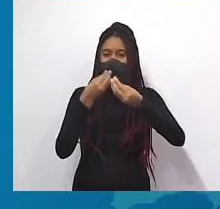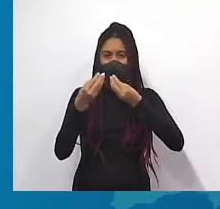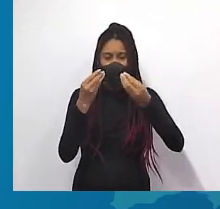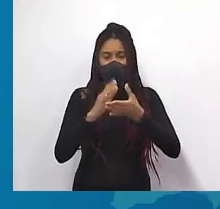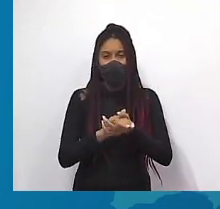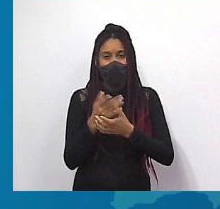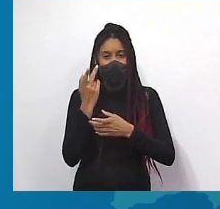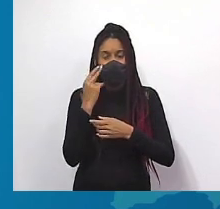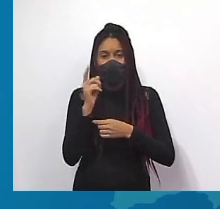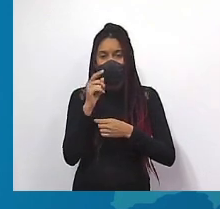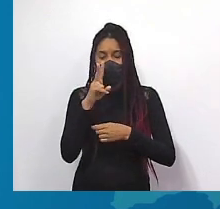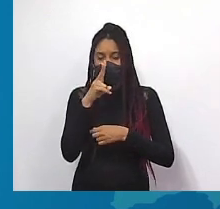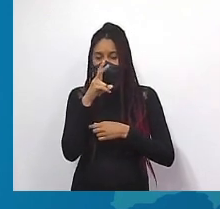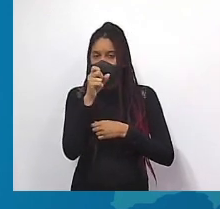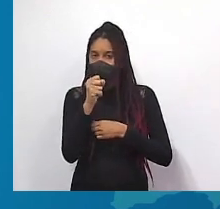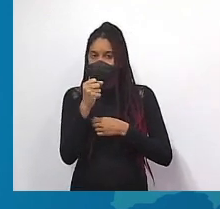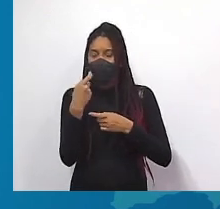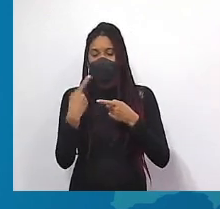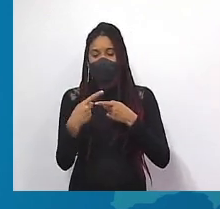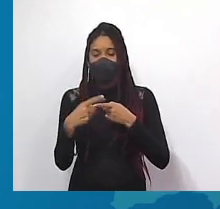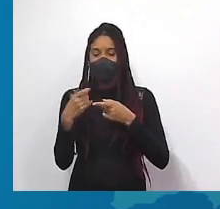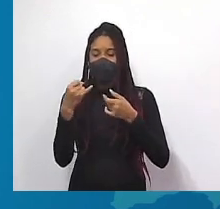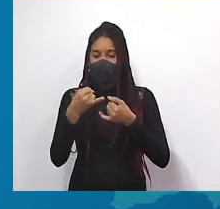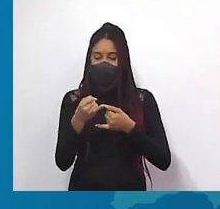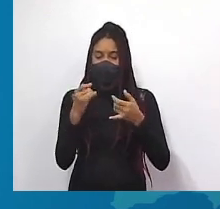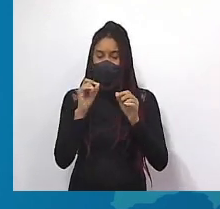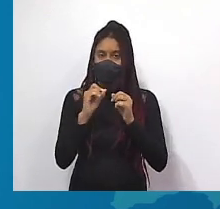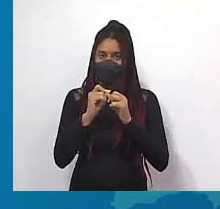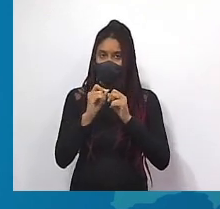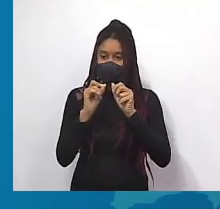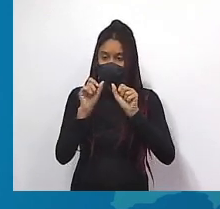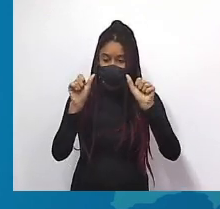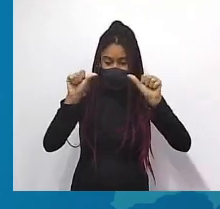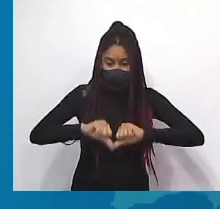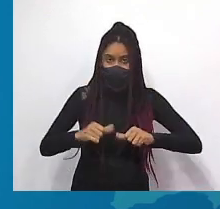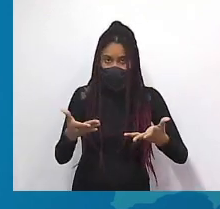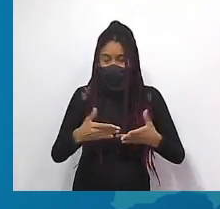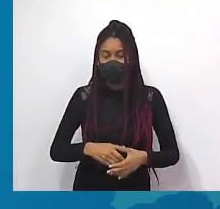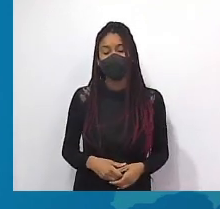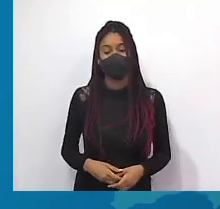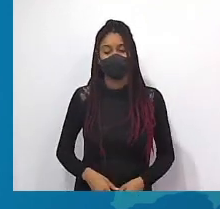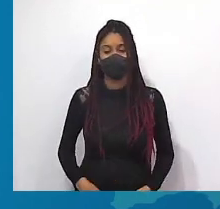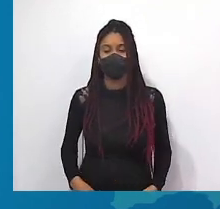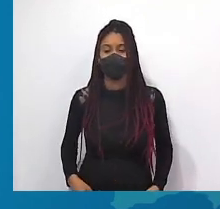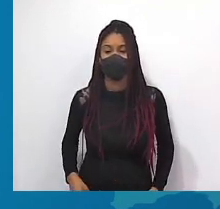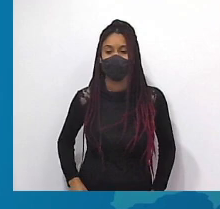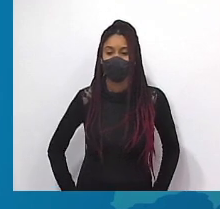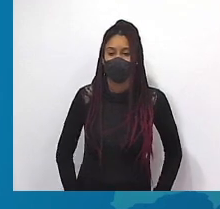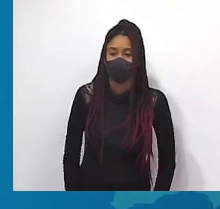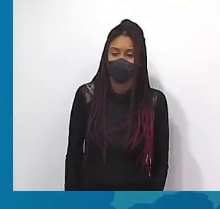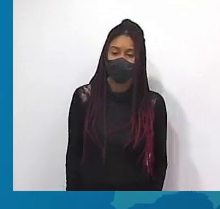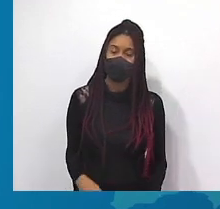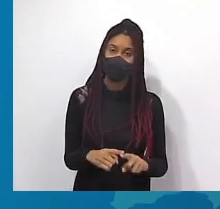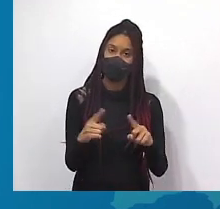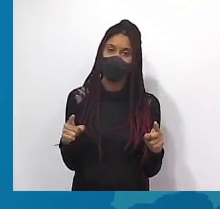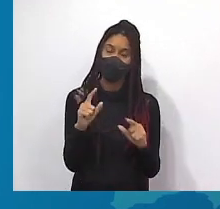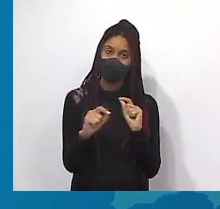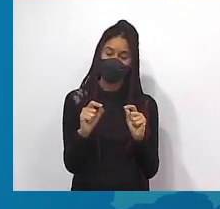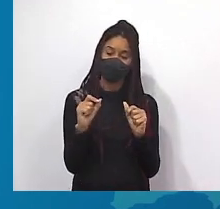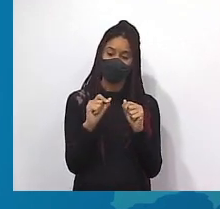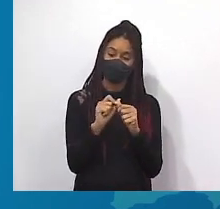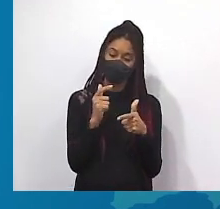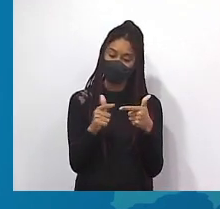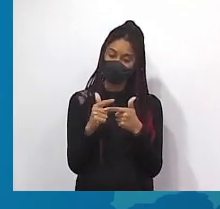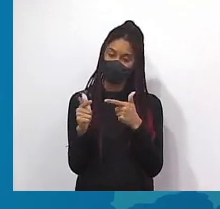são ácidos fortes, né, porque senão a catástrofe era enorme, mas são ácidos sim que provocam